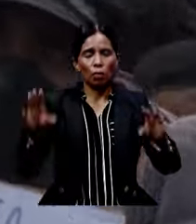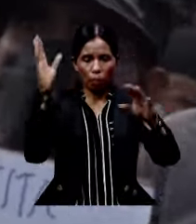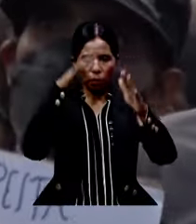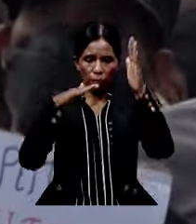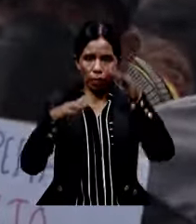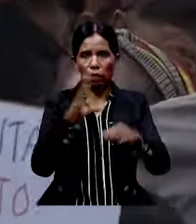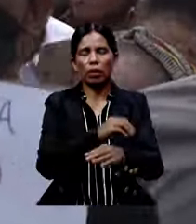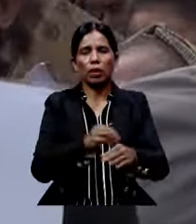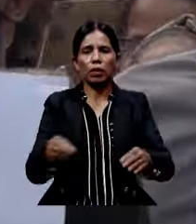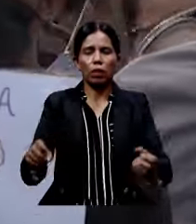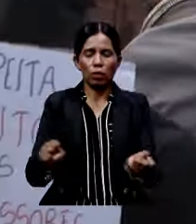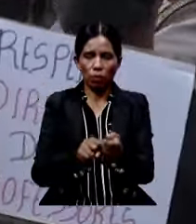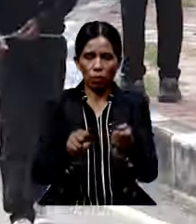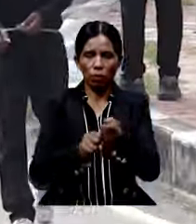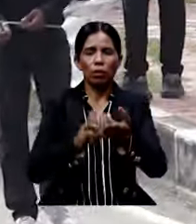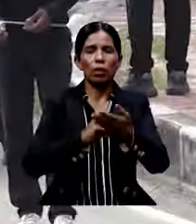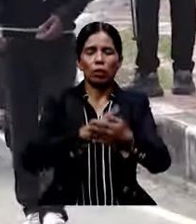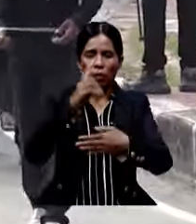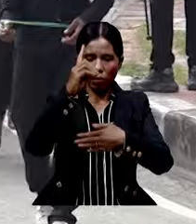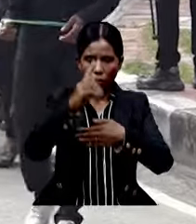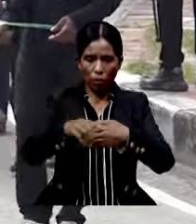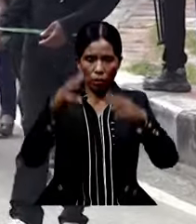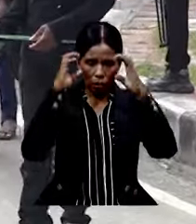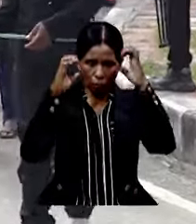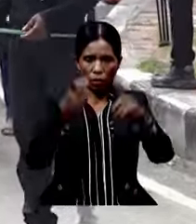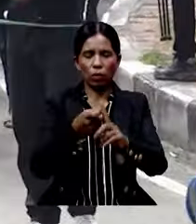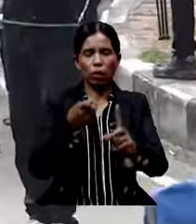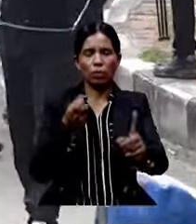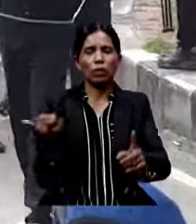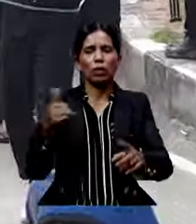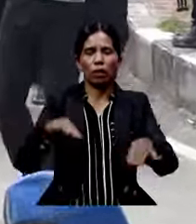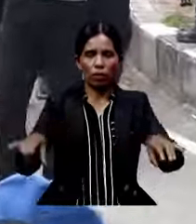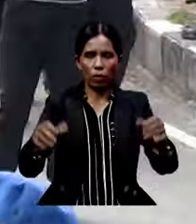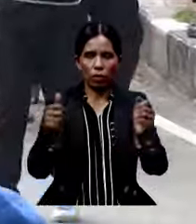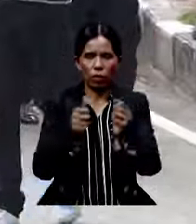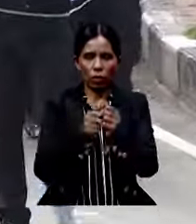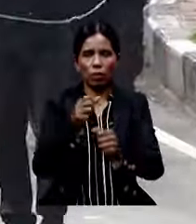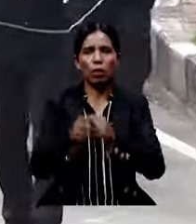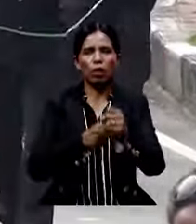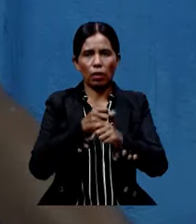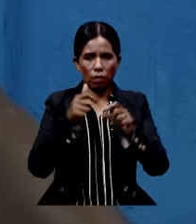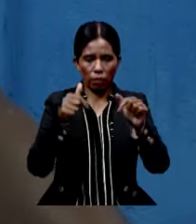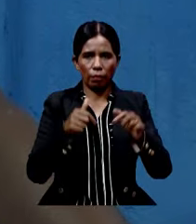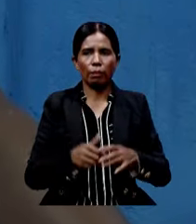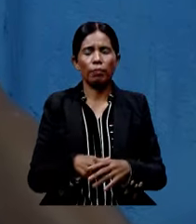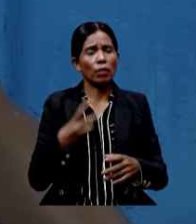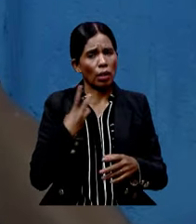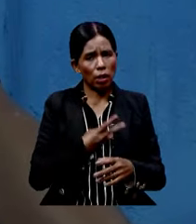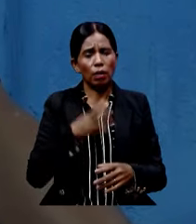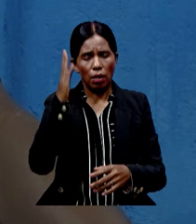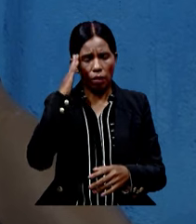Sira contribuiu para o desenvolvimento da educação, lhe russe Sira Nia sacrifício no esforço durante, né? E tá até nem